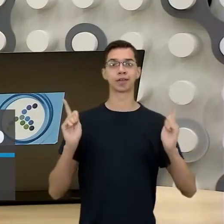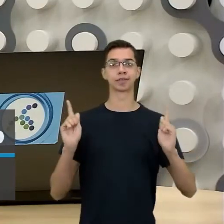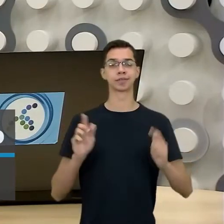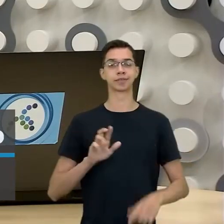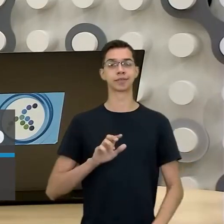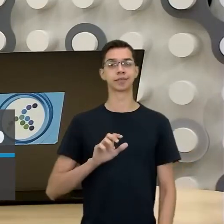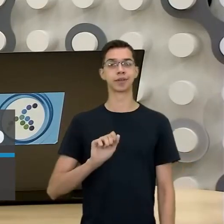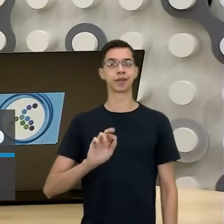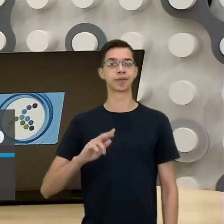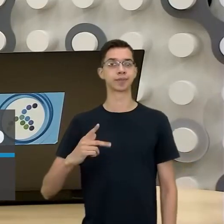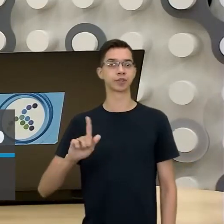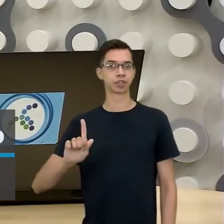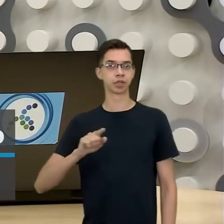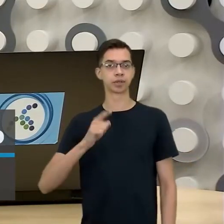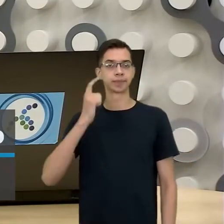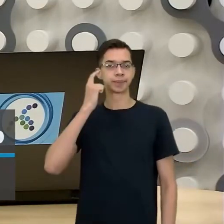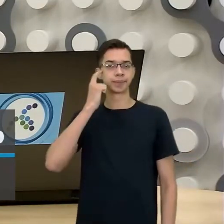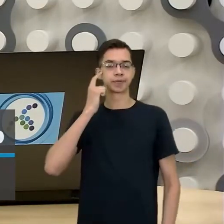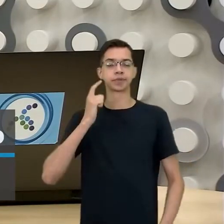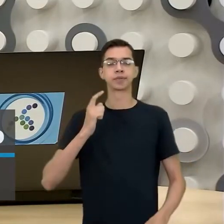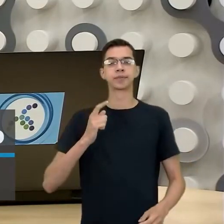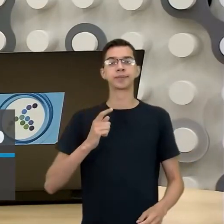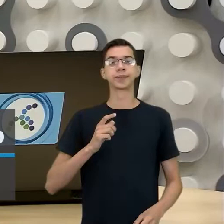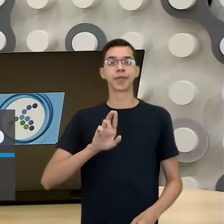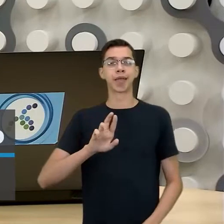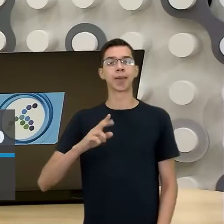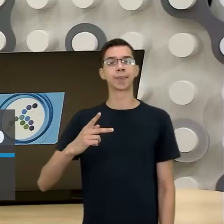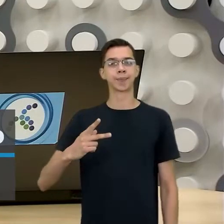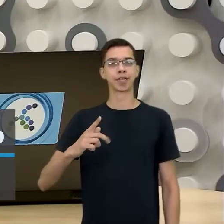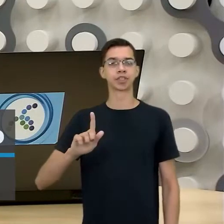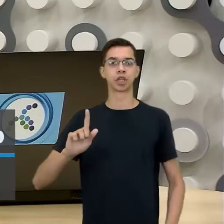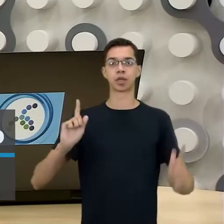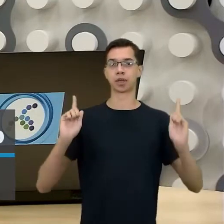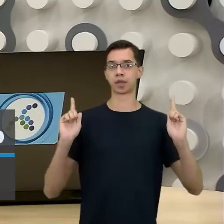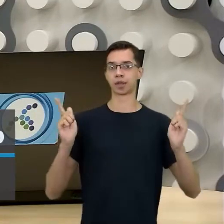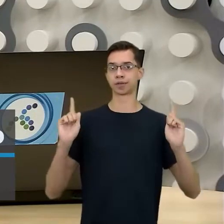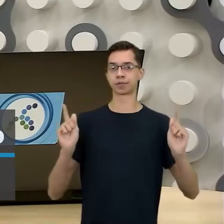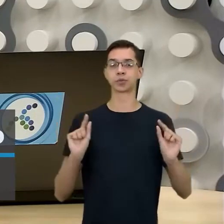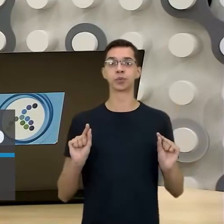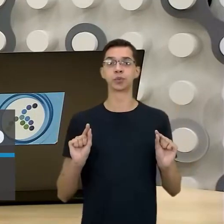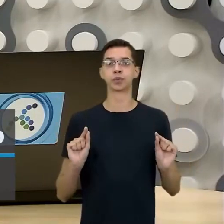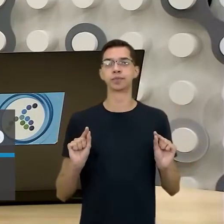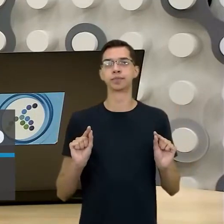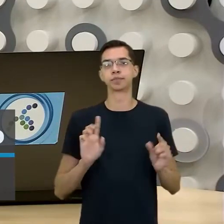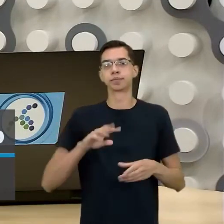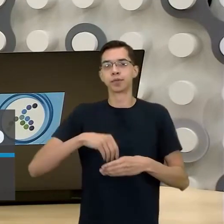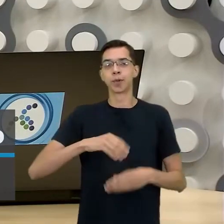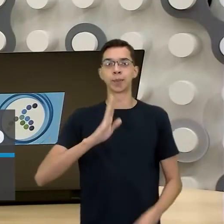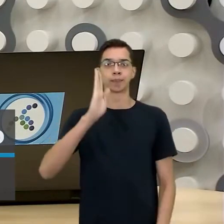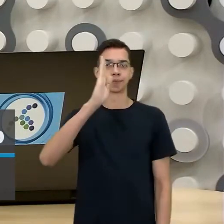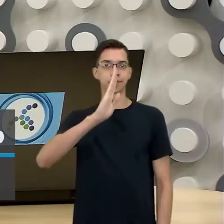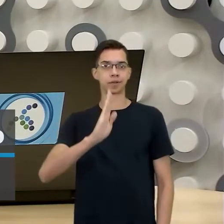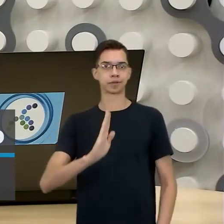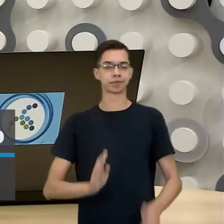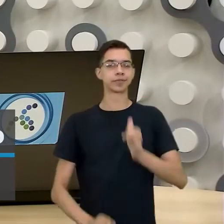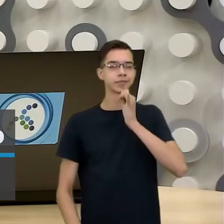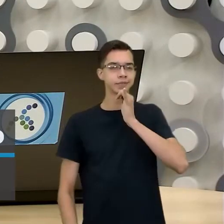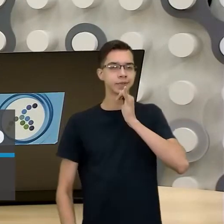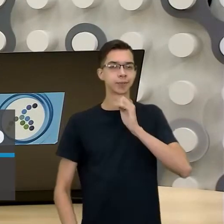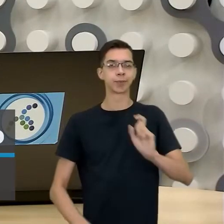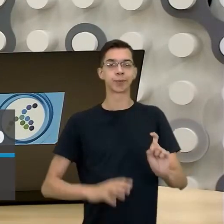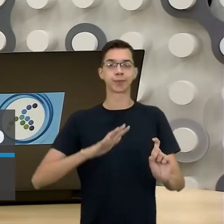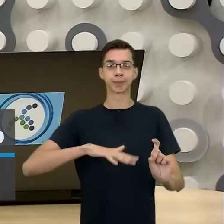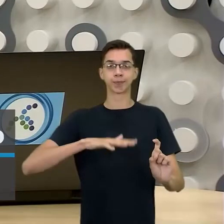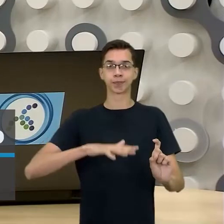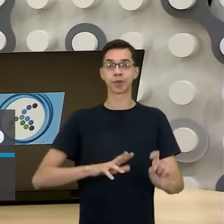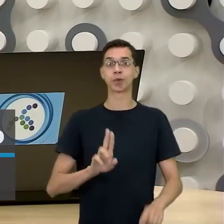pensar numa aventura de RPG que se passe no Brasil, por exemplo, né? Usando os mitos brasileiros, em vez de